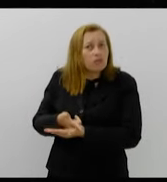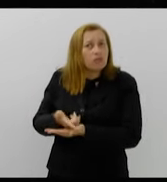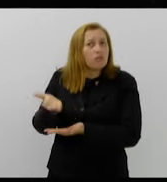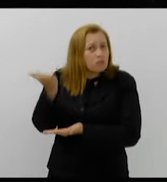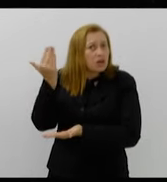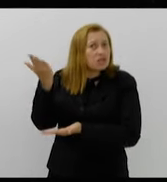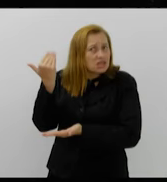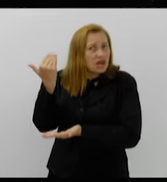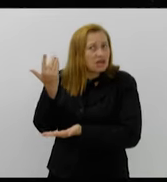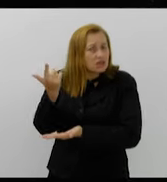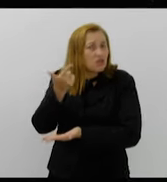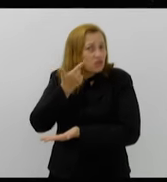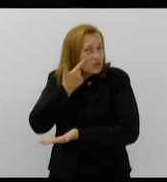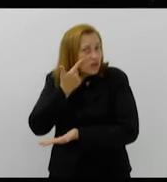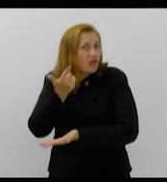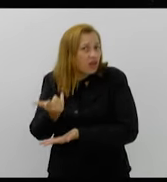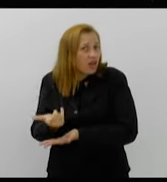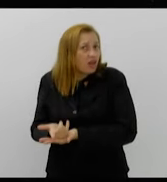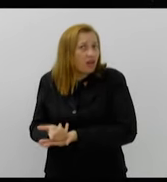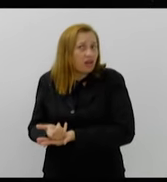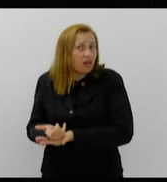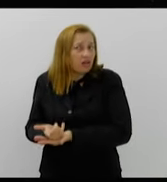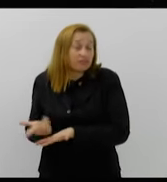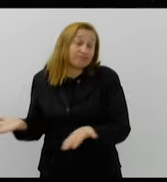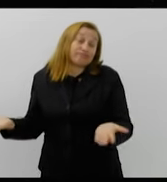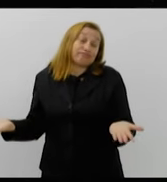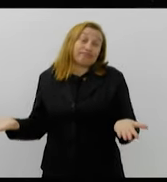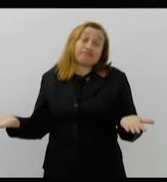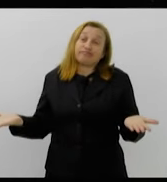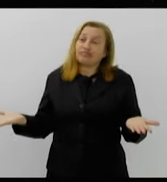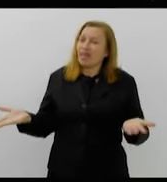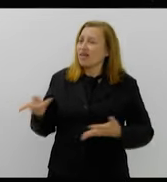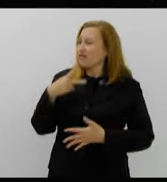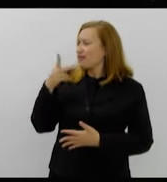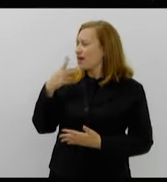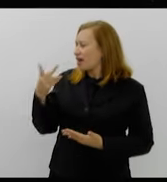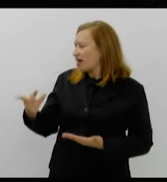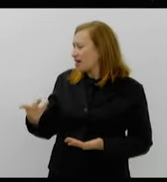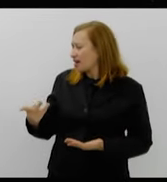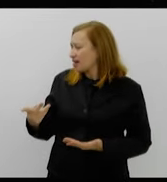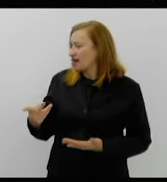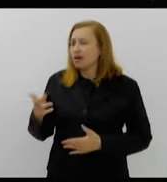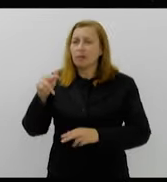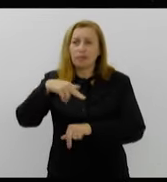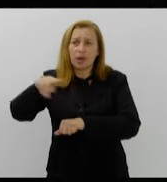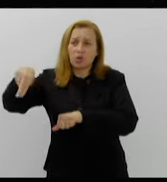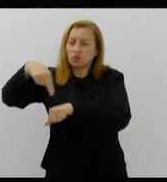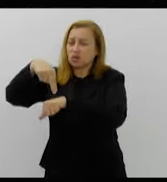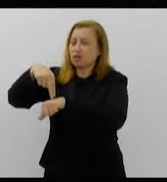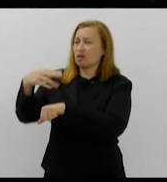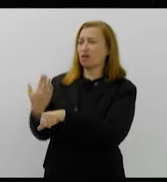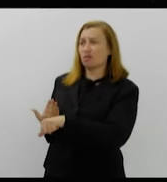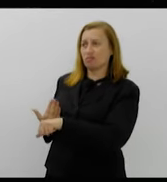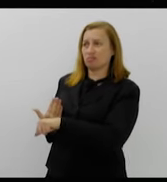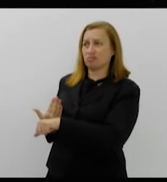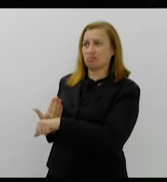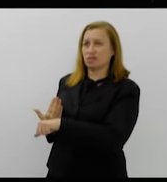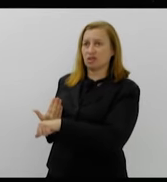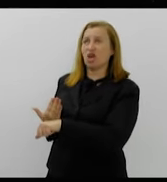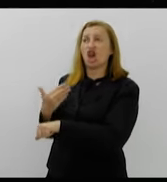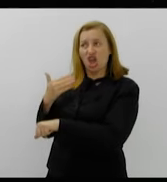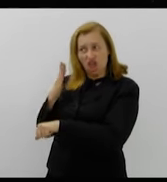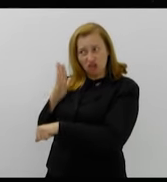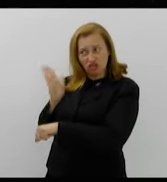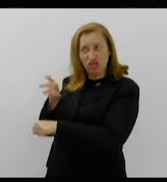é como você né dissesse pro pra União o seguinte eu já